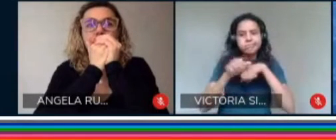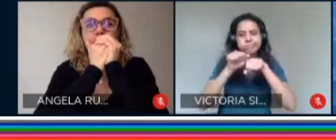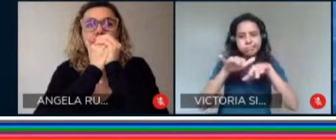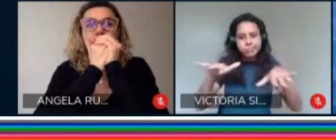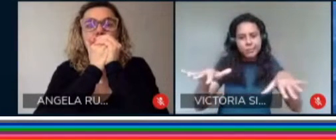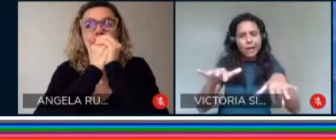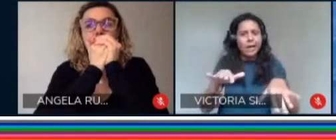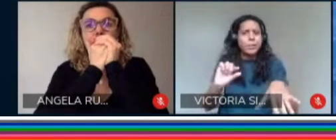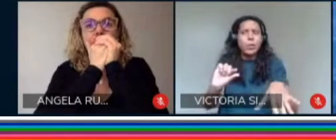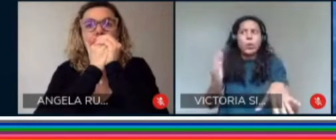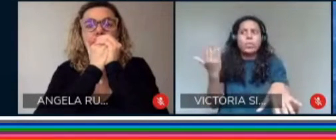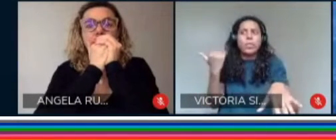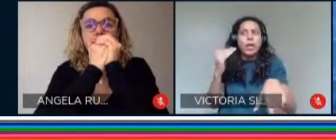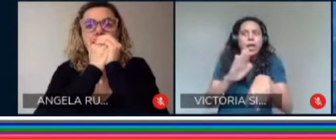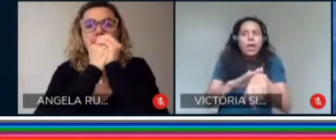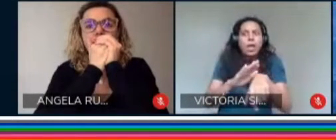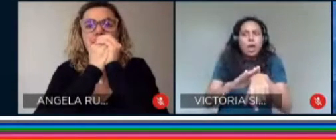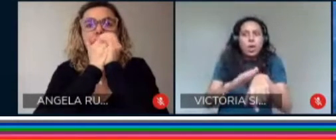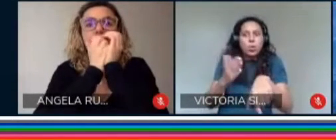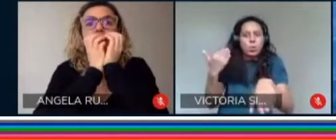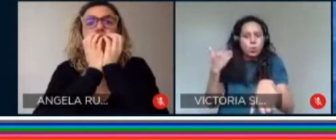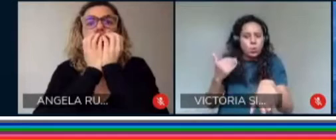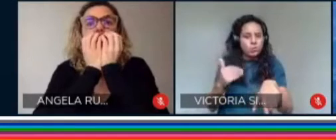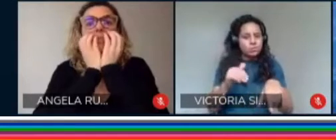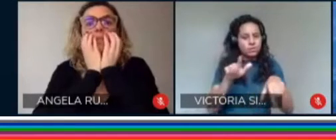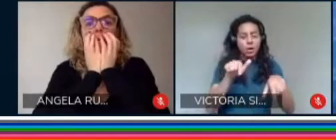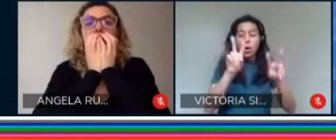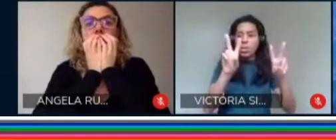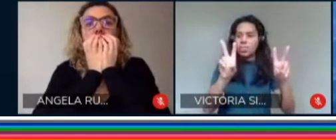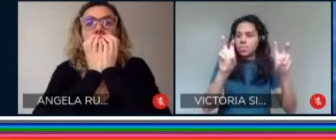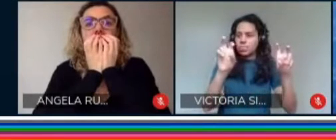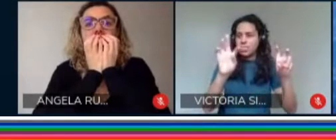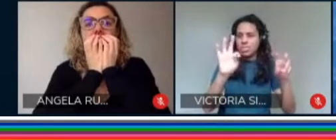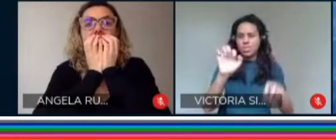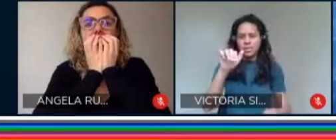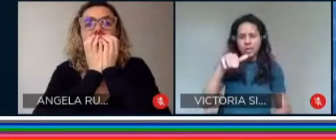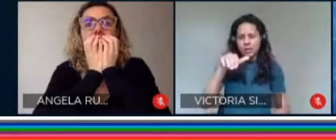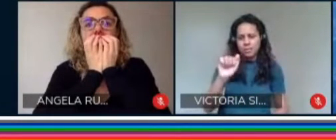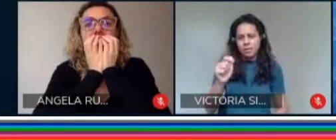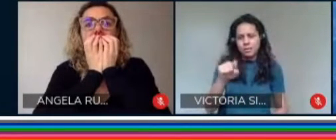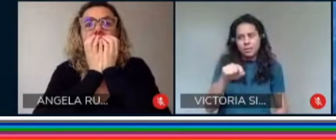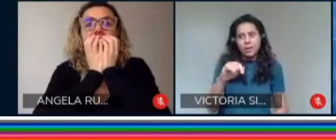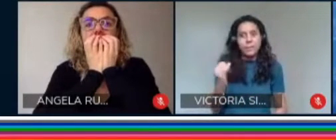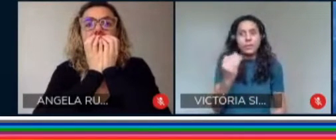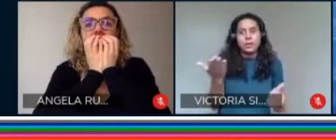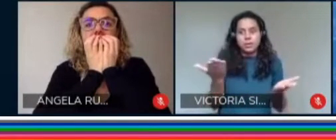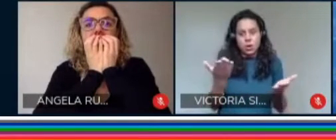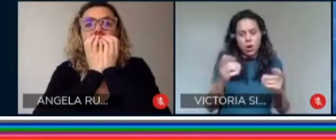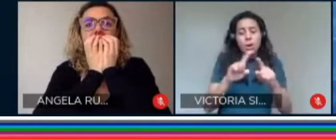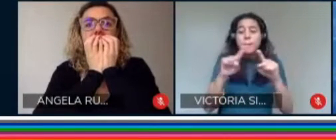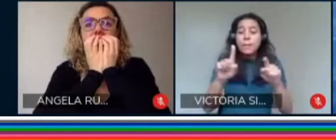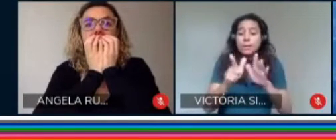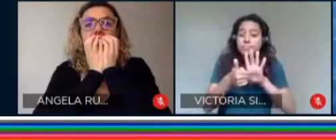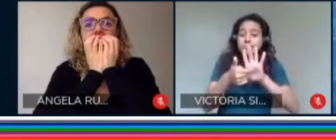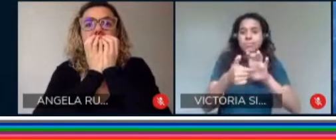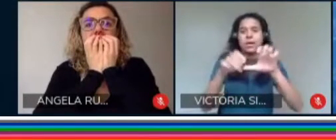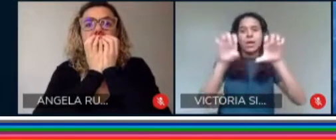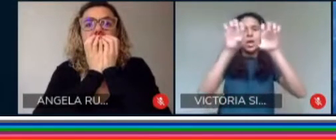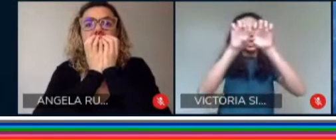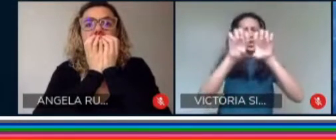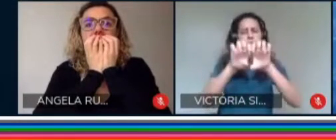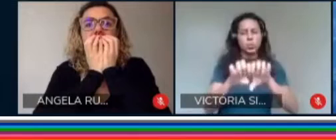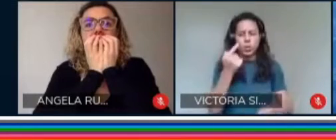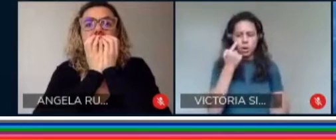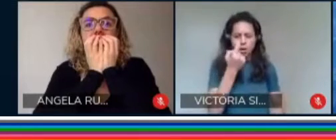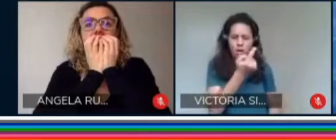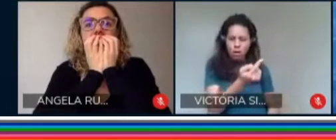mas o tema aqui não quer dizer nada. O que eu quero mostrar para vocês é a estrutura, né? Aqui no resumo